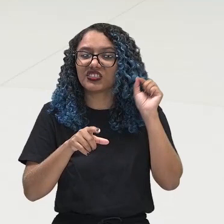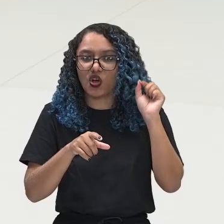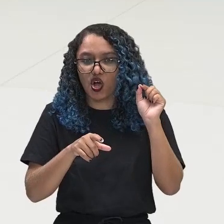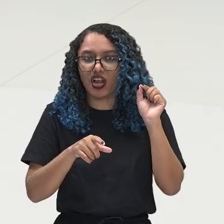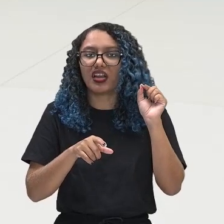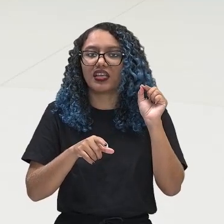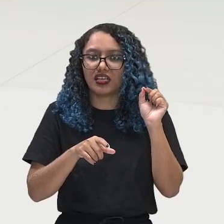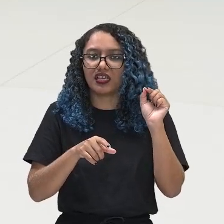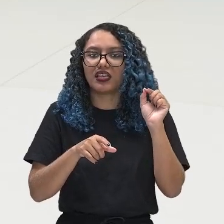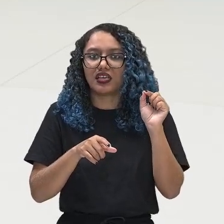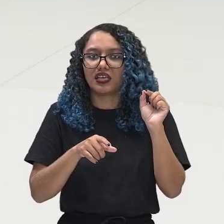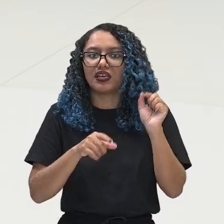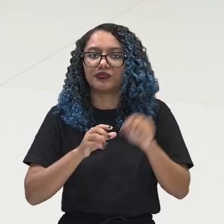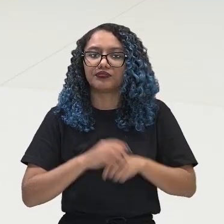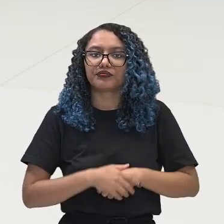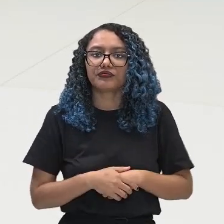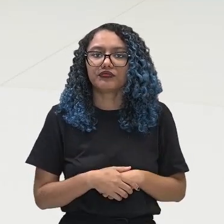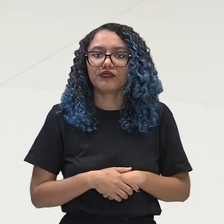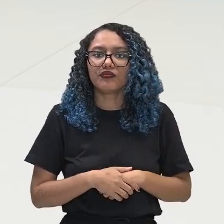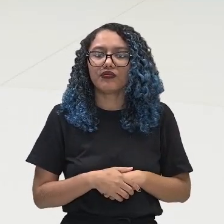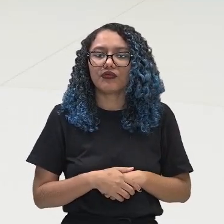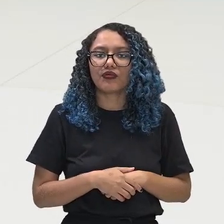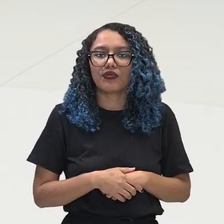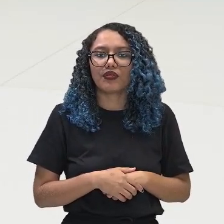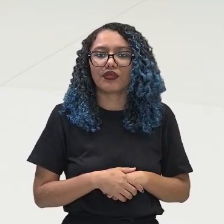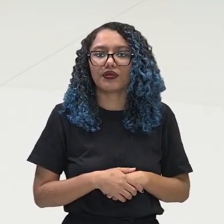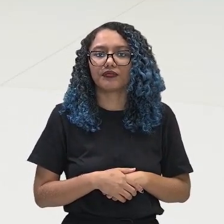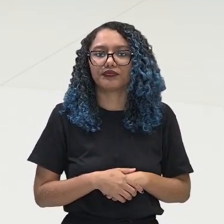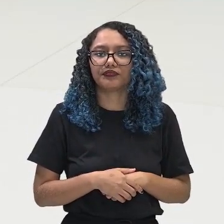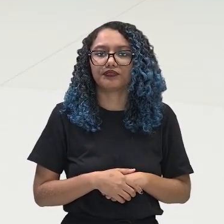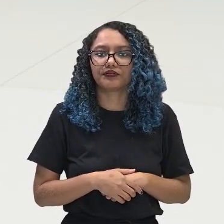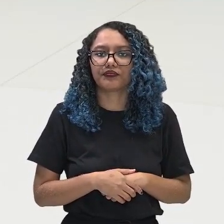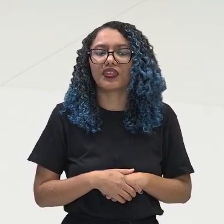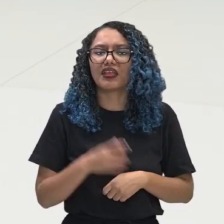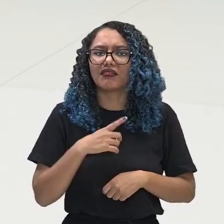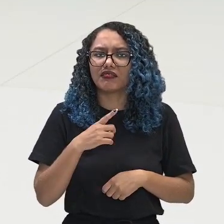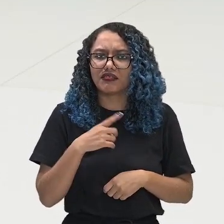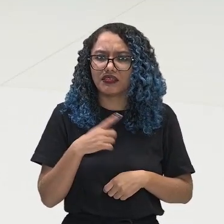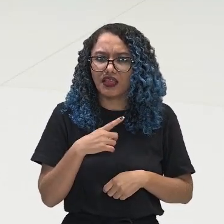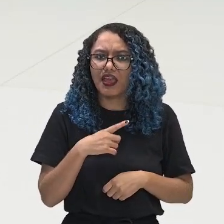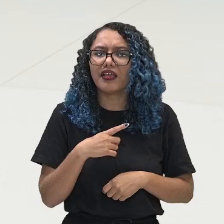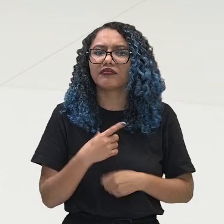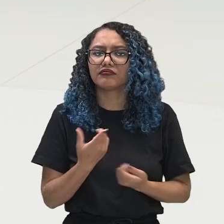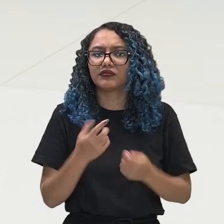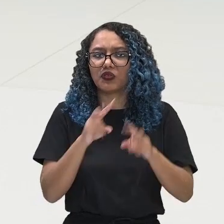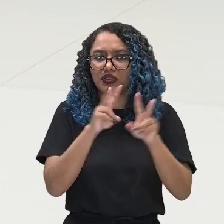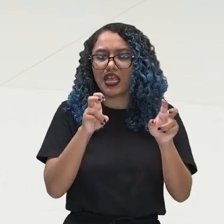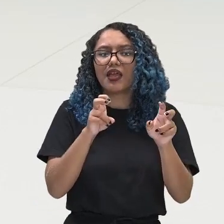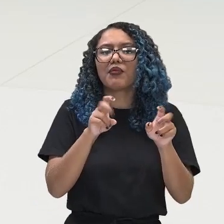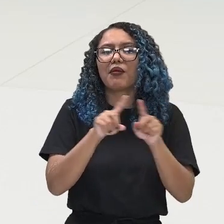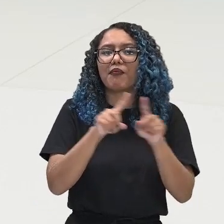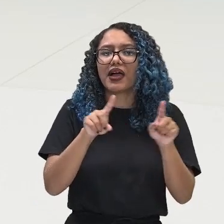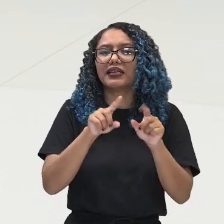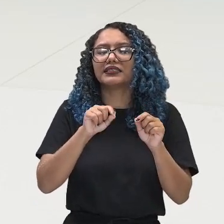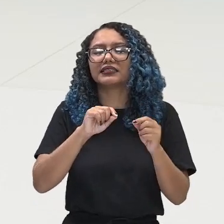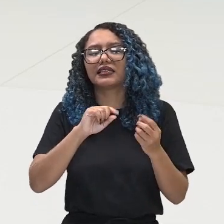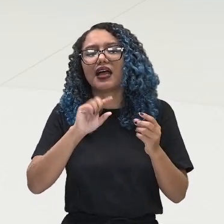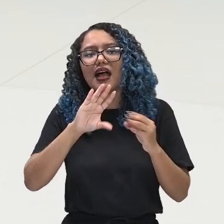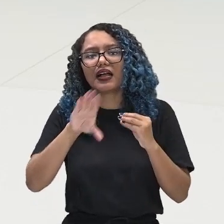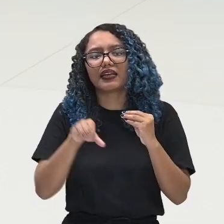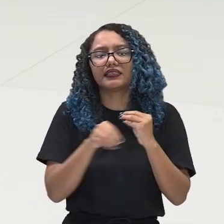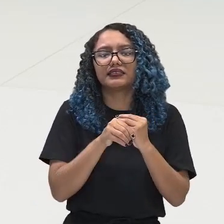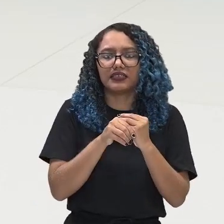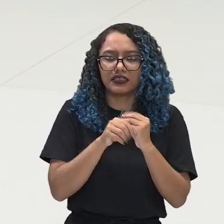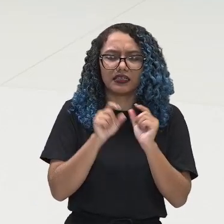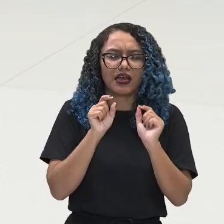uma estrutura que o Enem pede, mas no final das contas eu quero saber a sua opinião. E o Enem pede um acréscimo, que é o quê?